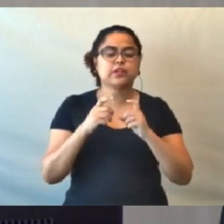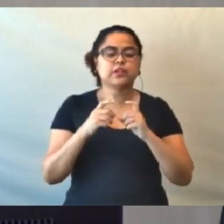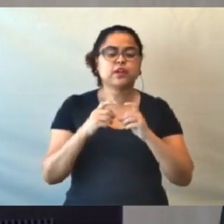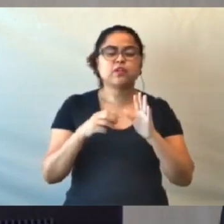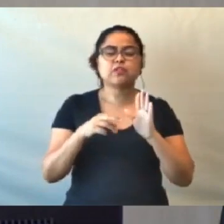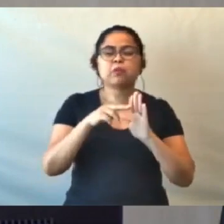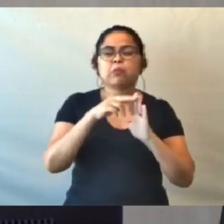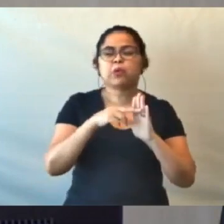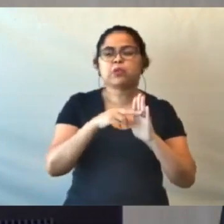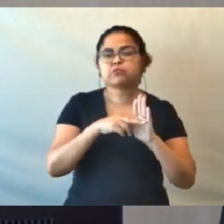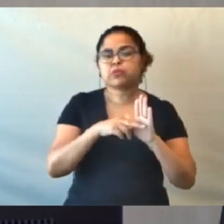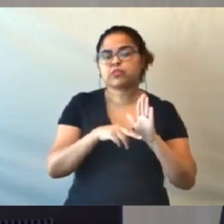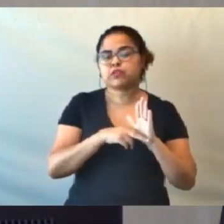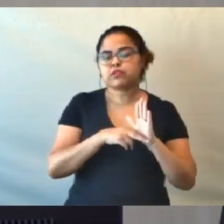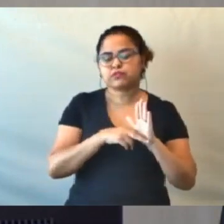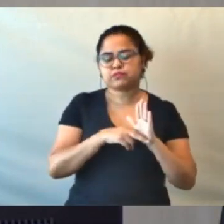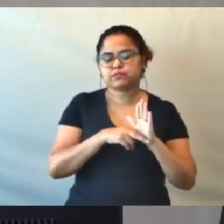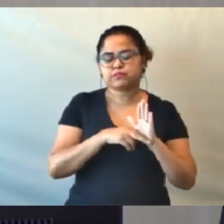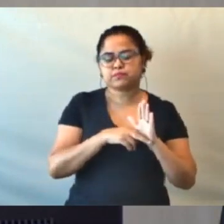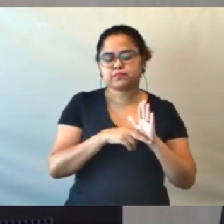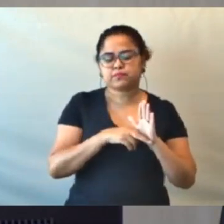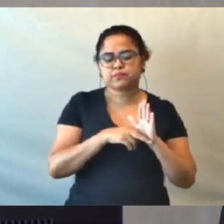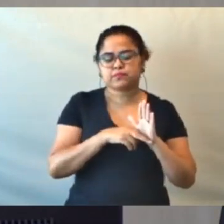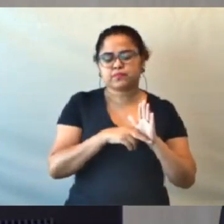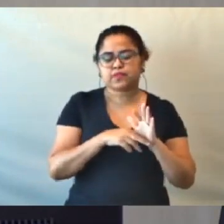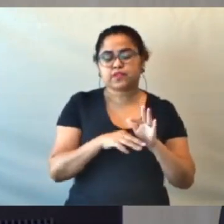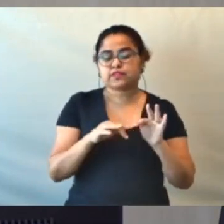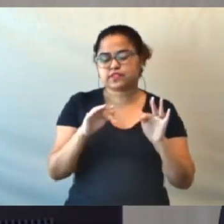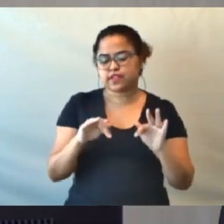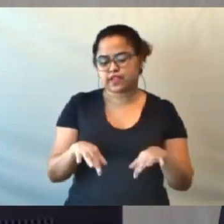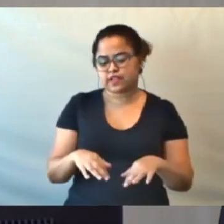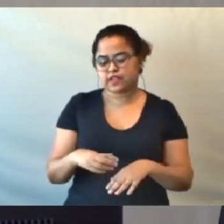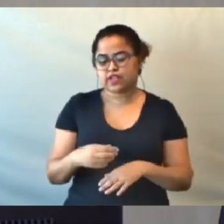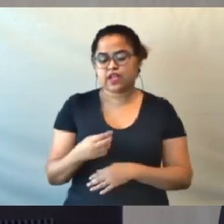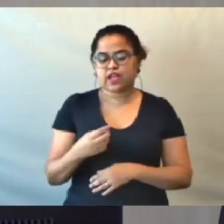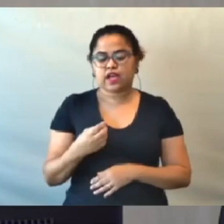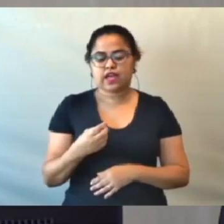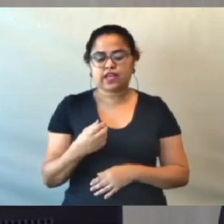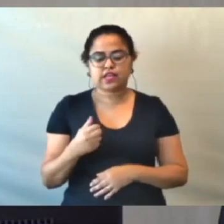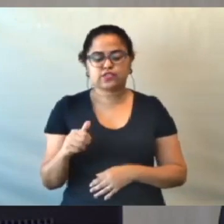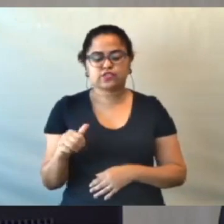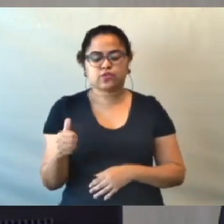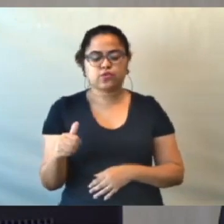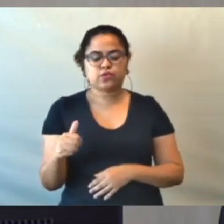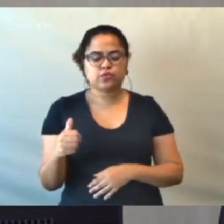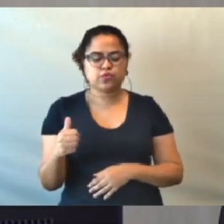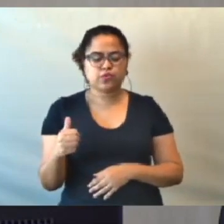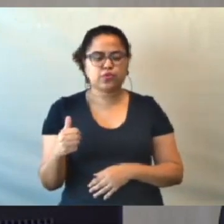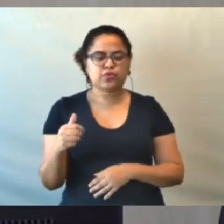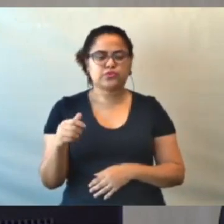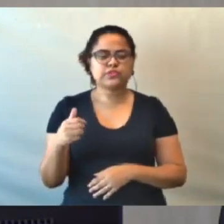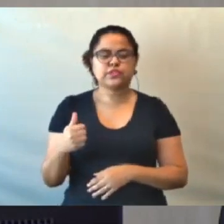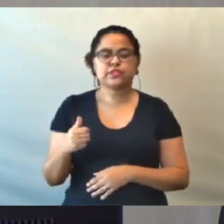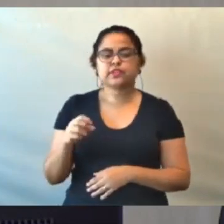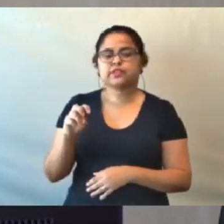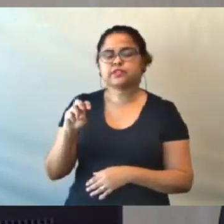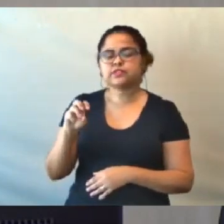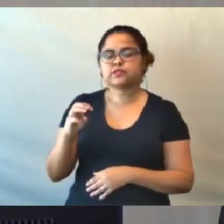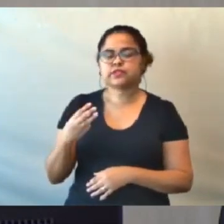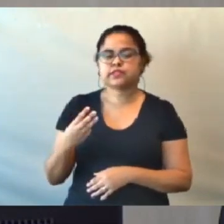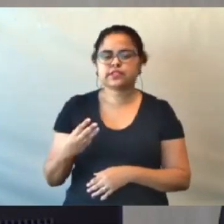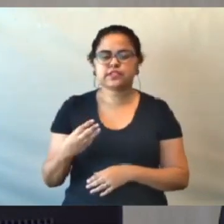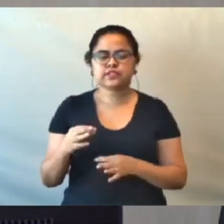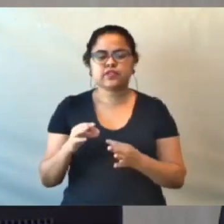que se encerraria às 11h53, mas nós já vamos, então, prorrogar essa reunião por mais uma hora a partir